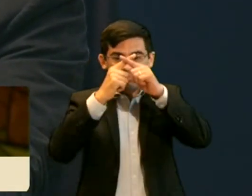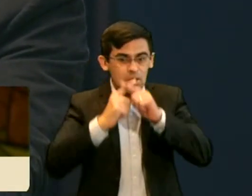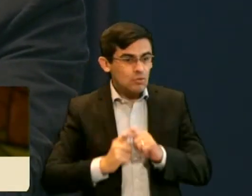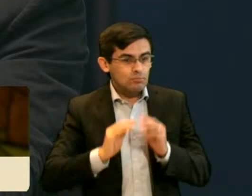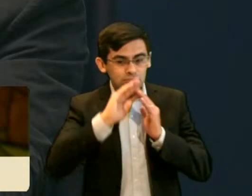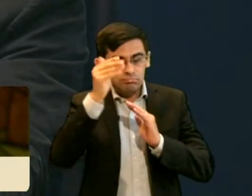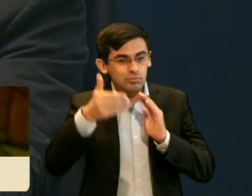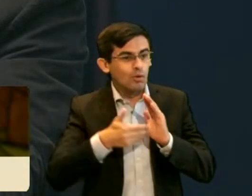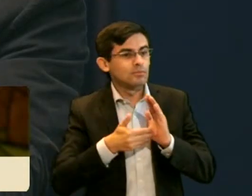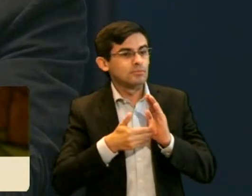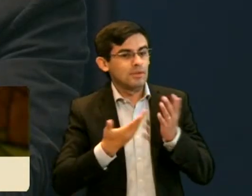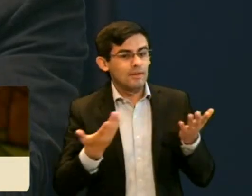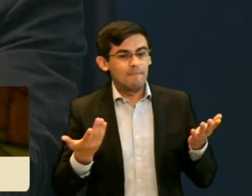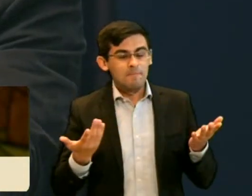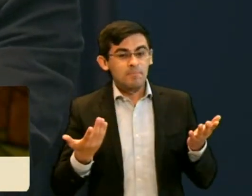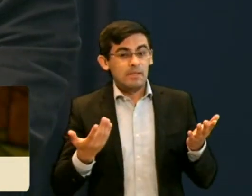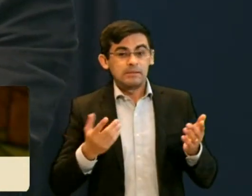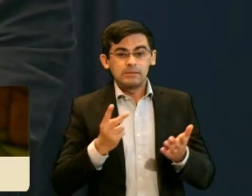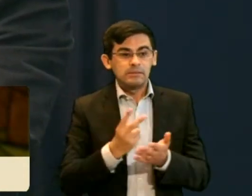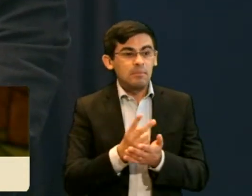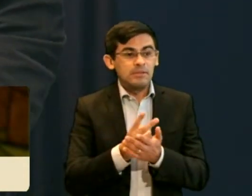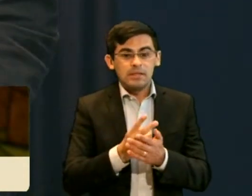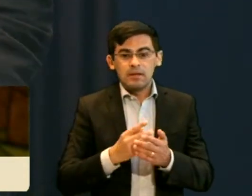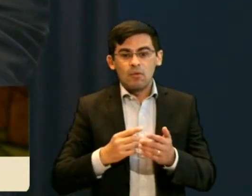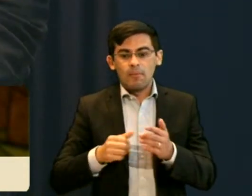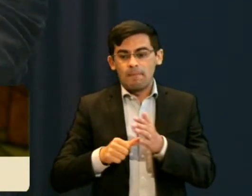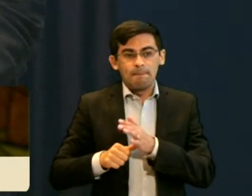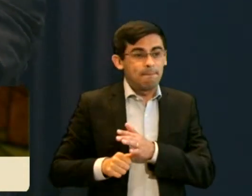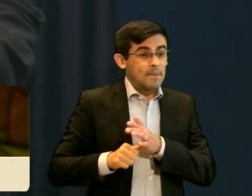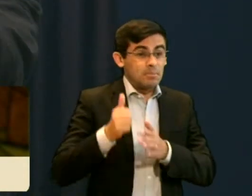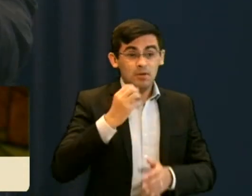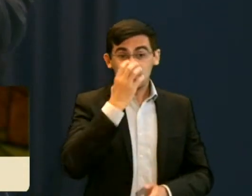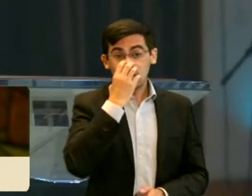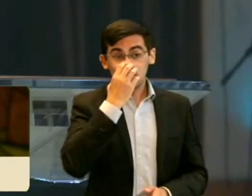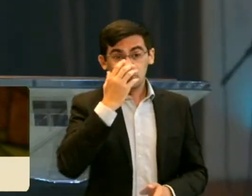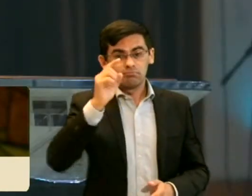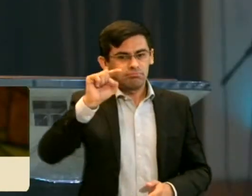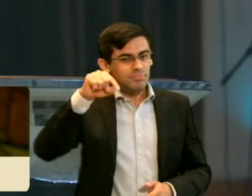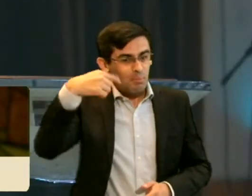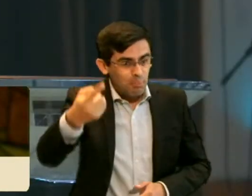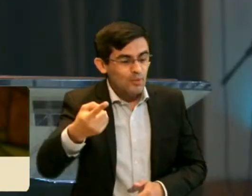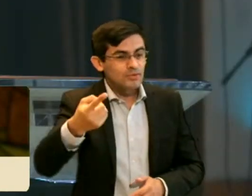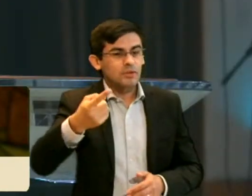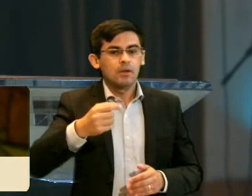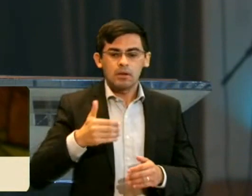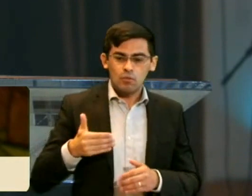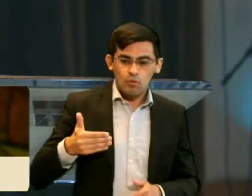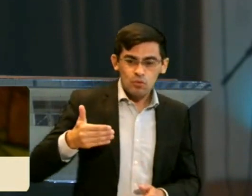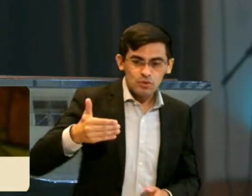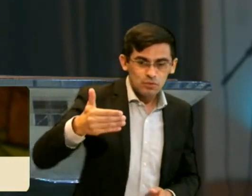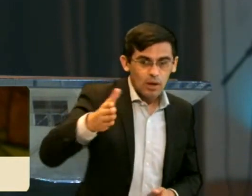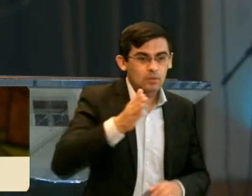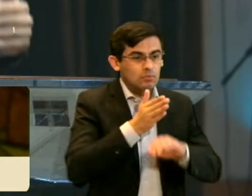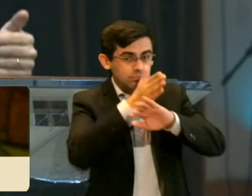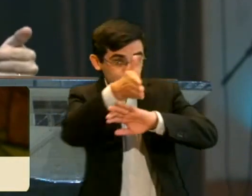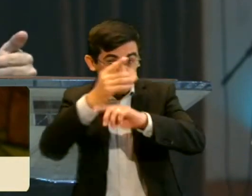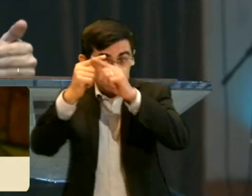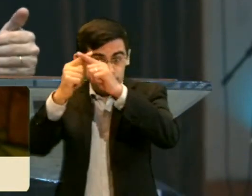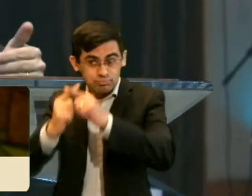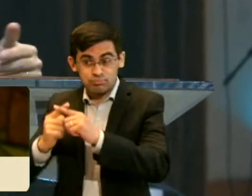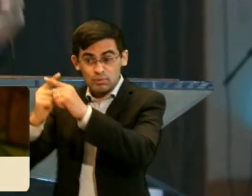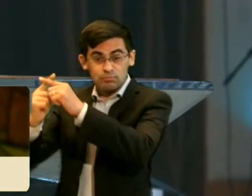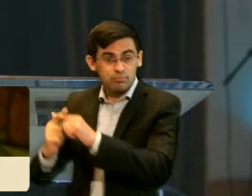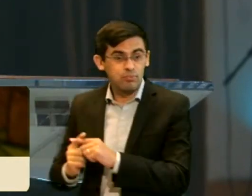concursos. Ele foi o cachorro, se tornou o cachorro, depois eles continuaram indo para os concursos, ele